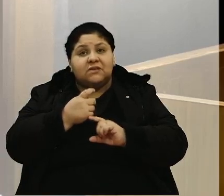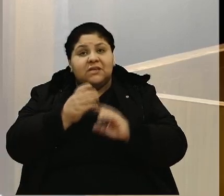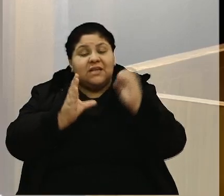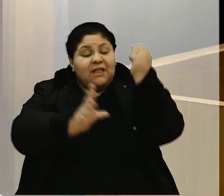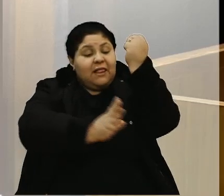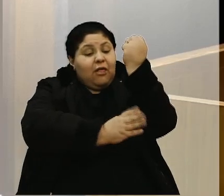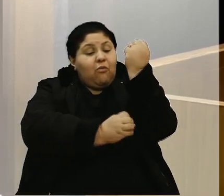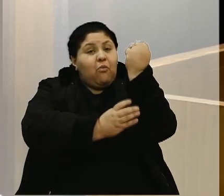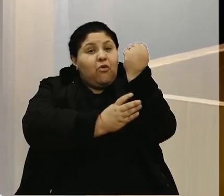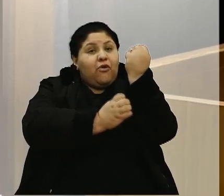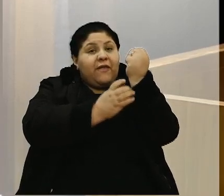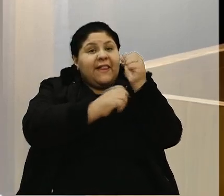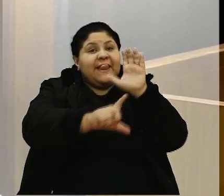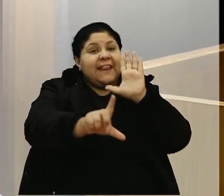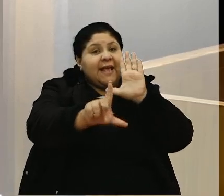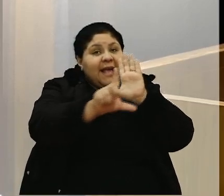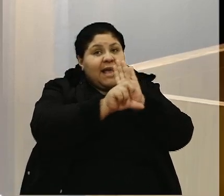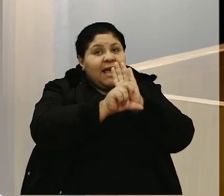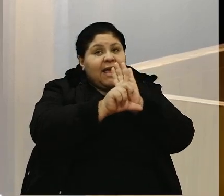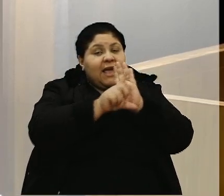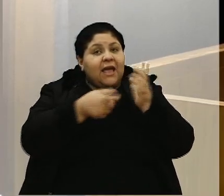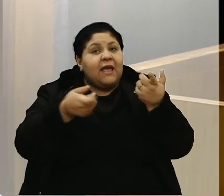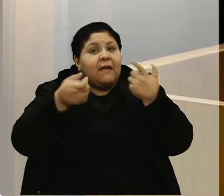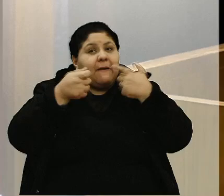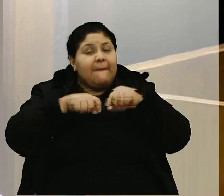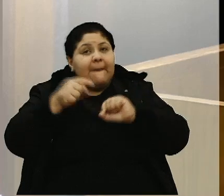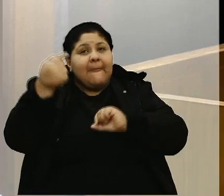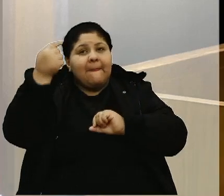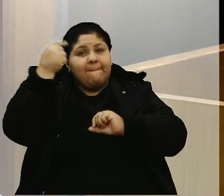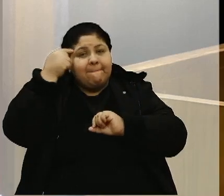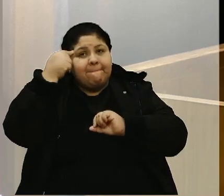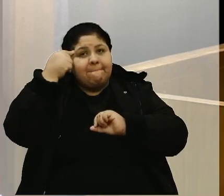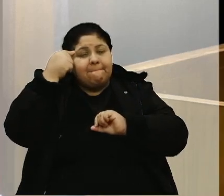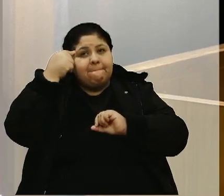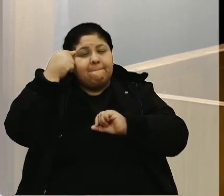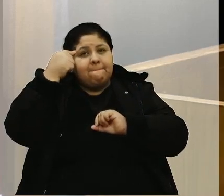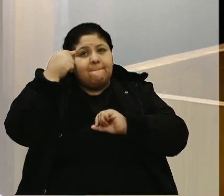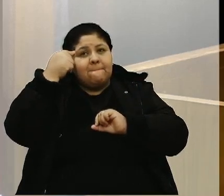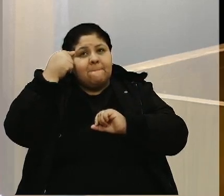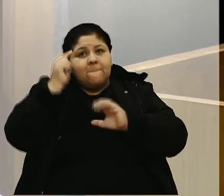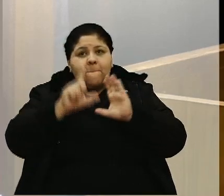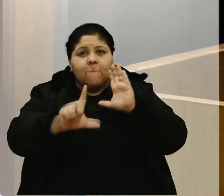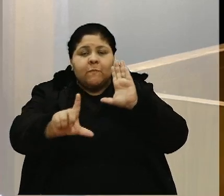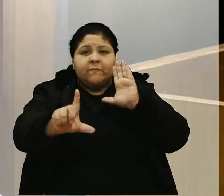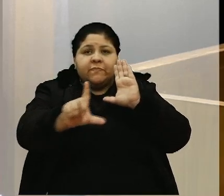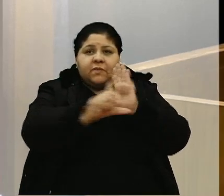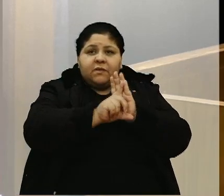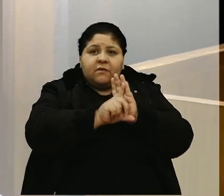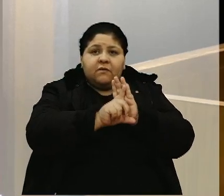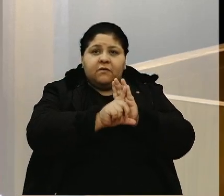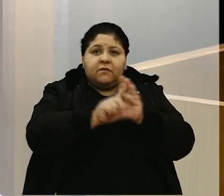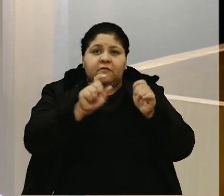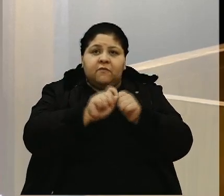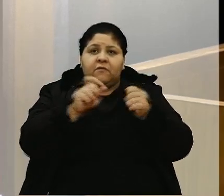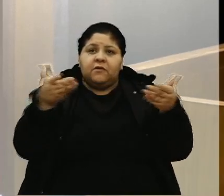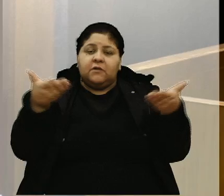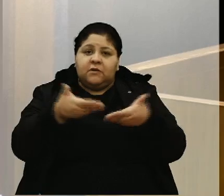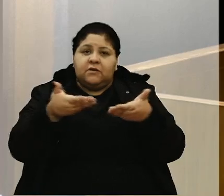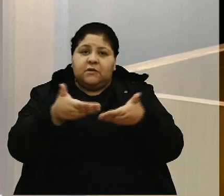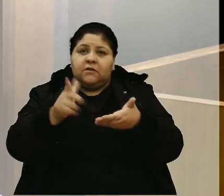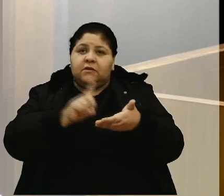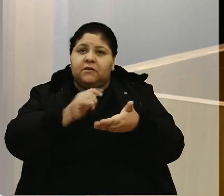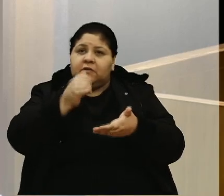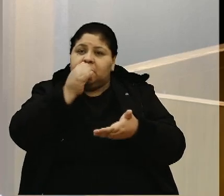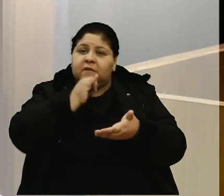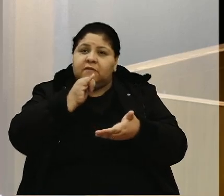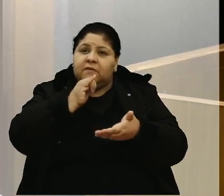burocrática e legal. Então é preciso que se pense em legislações específicas, como já é feito para outras questões, né? Nós temos, por exemplo, o Adote